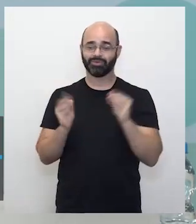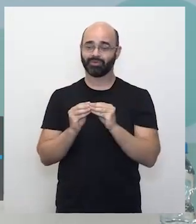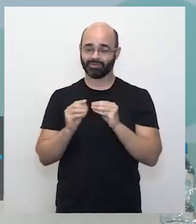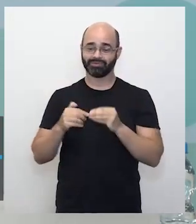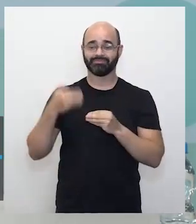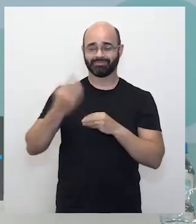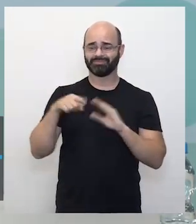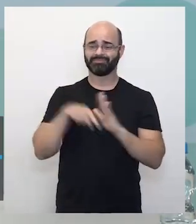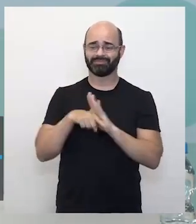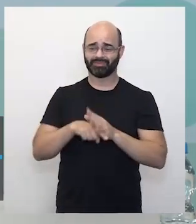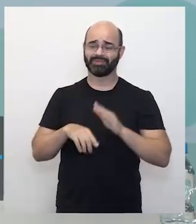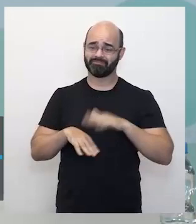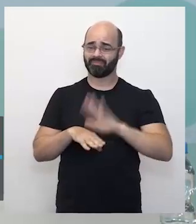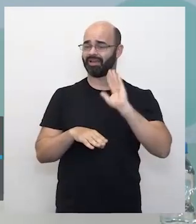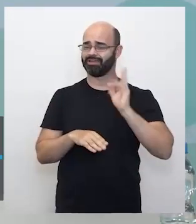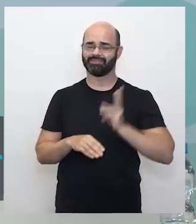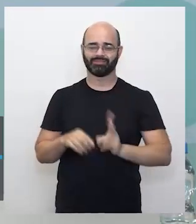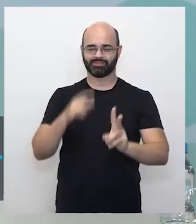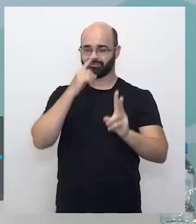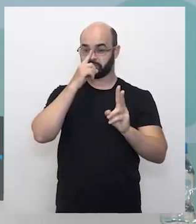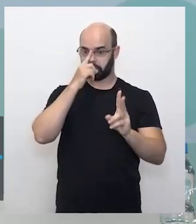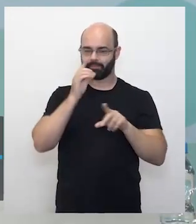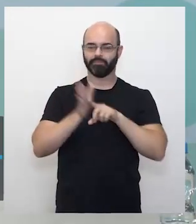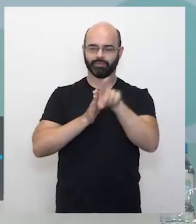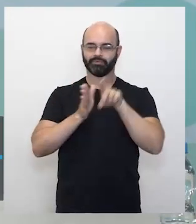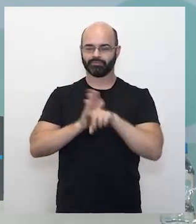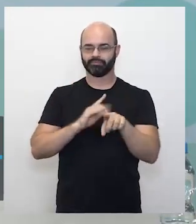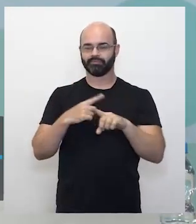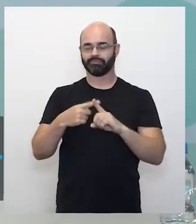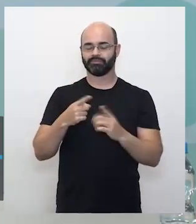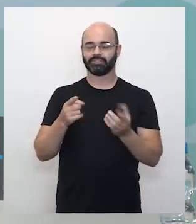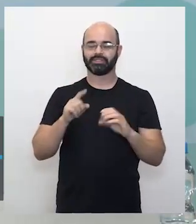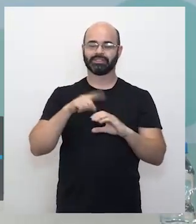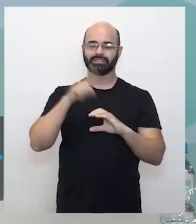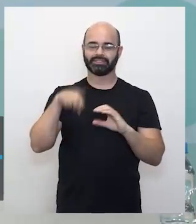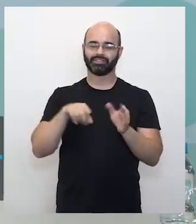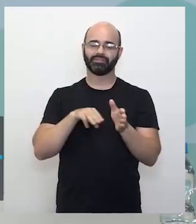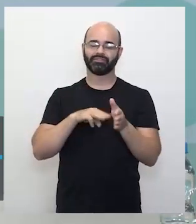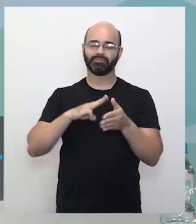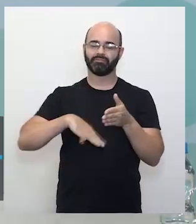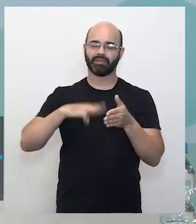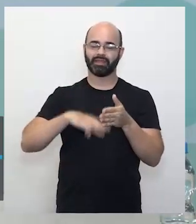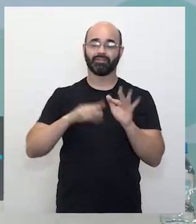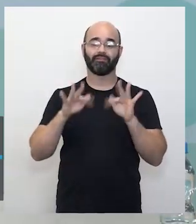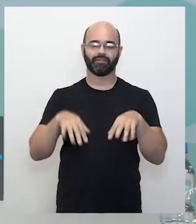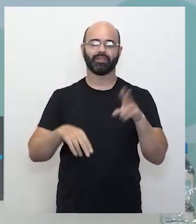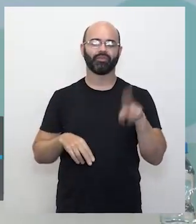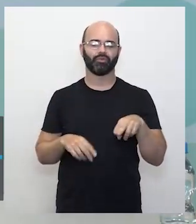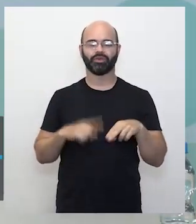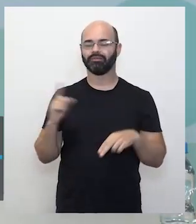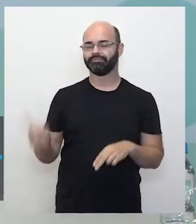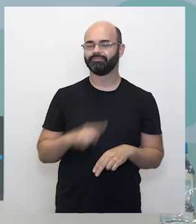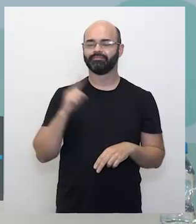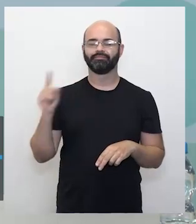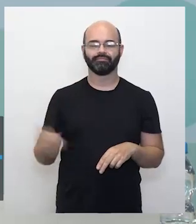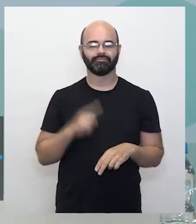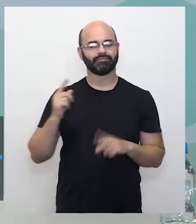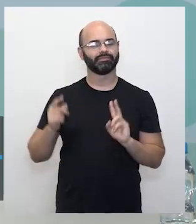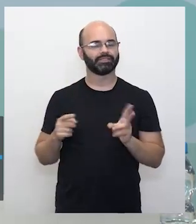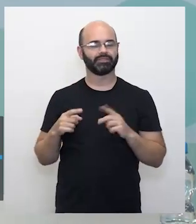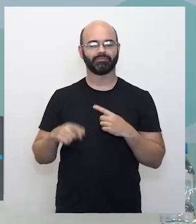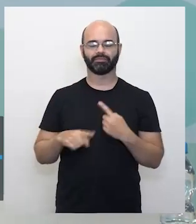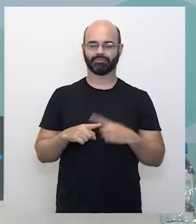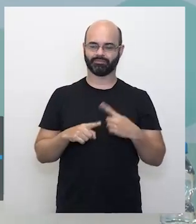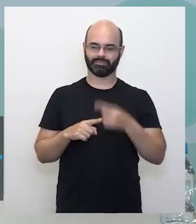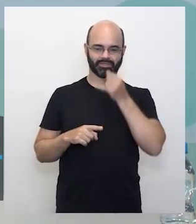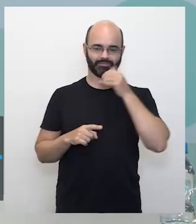mais questionamentos. Então o método científico, ele nunca tem um fim, né? Ele sempre vive ali num ciclo, porque a gente pode ver que várias